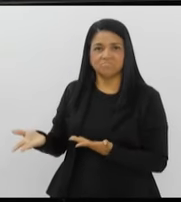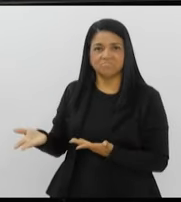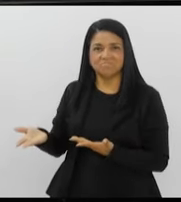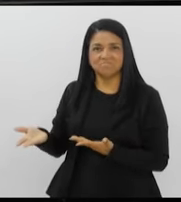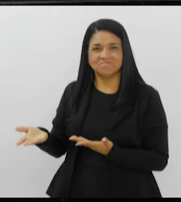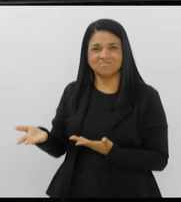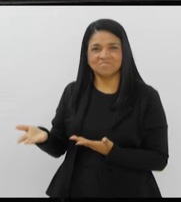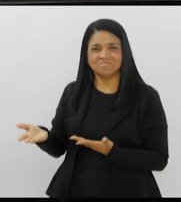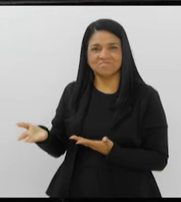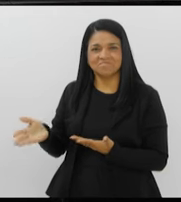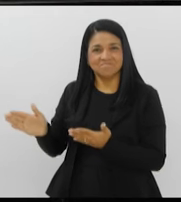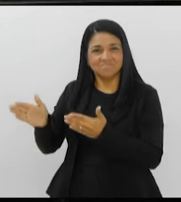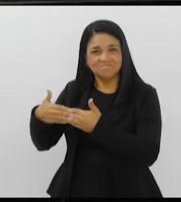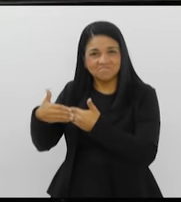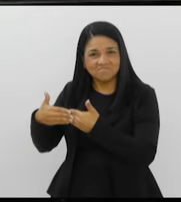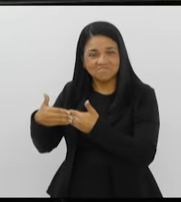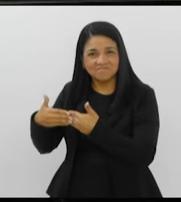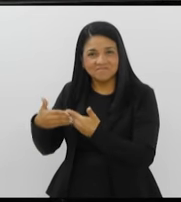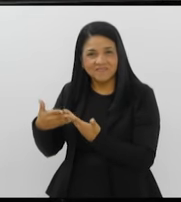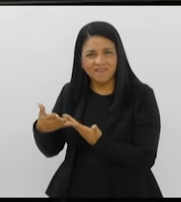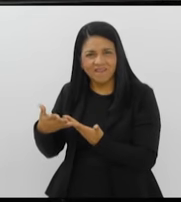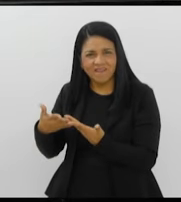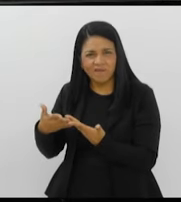Isso não é coincidência.